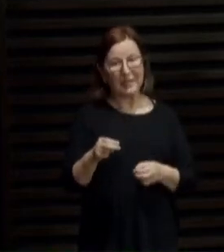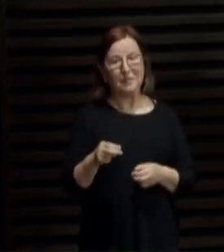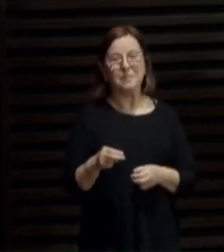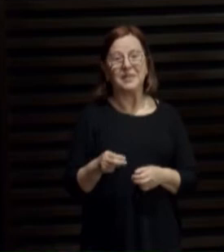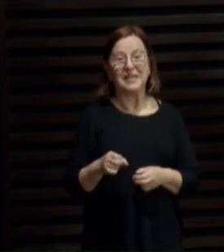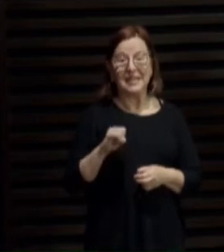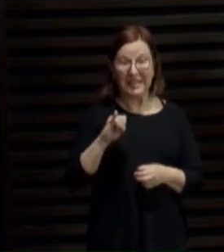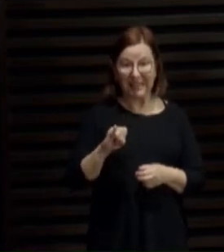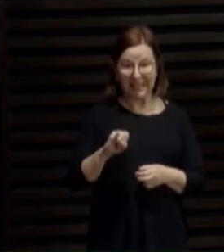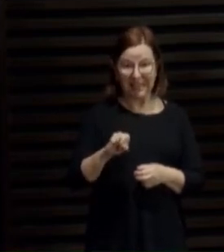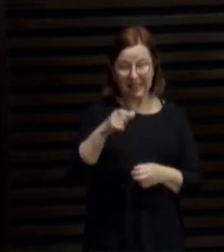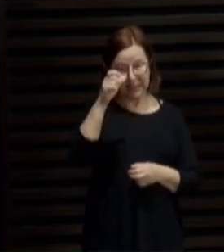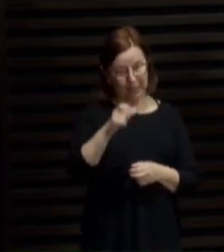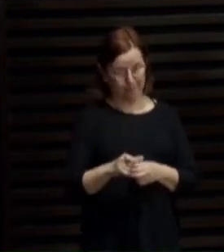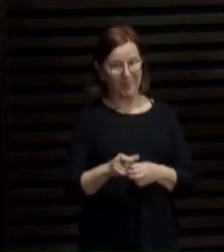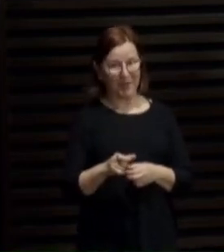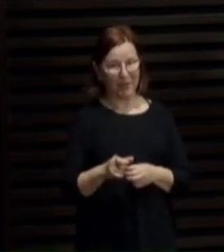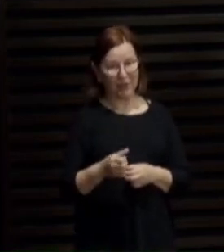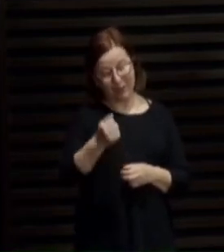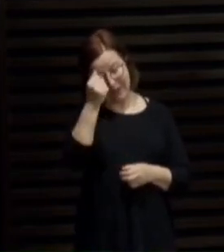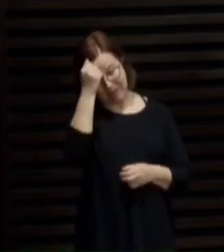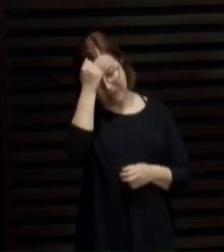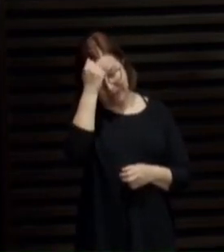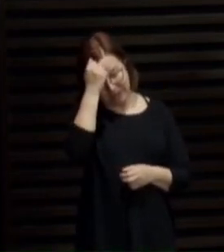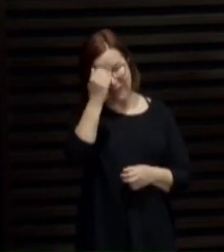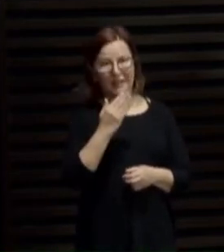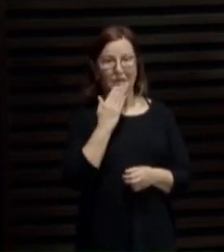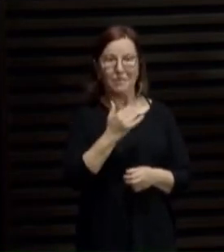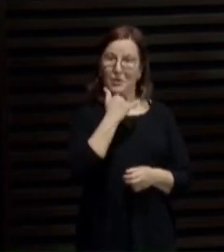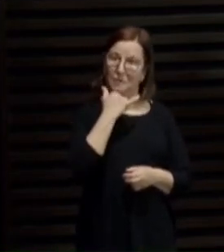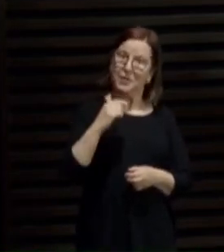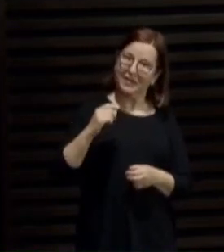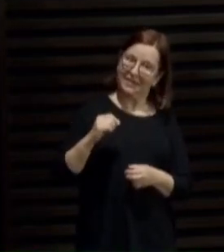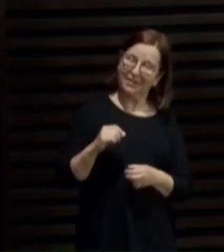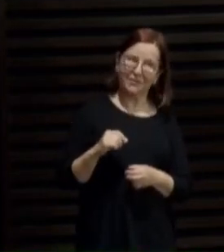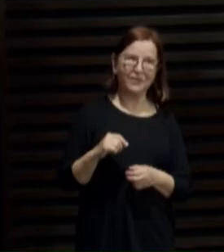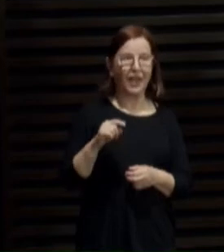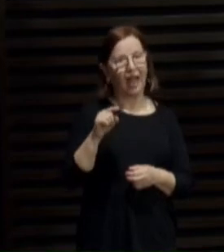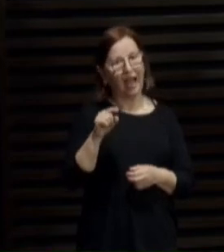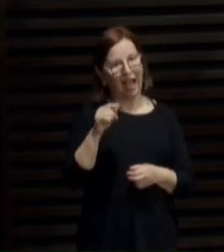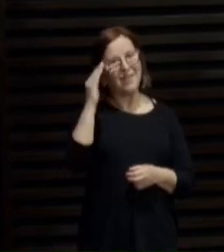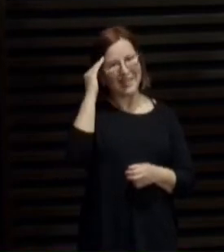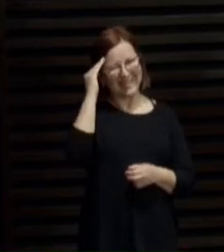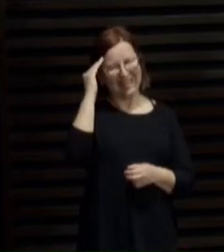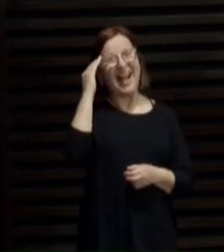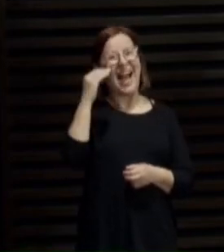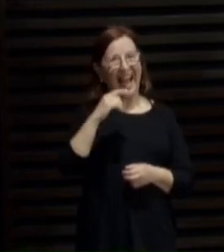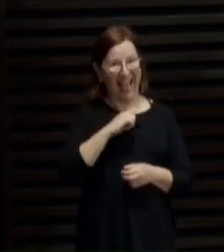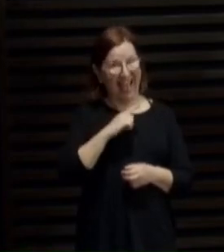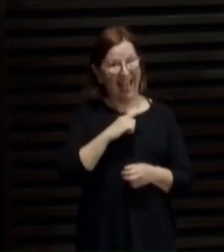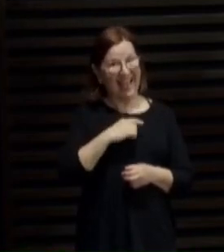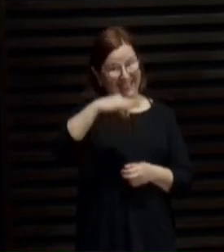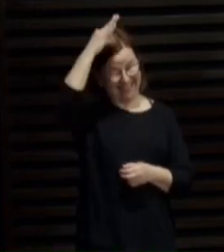e dizia assim: ó, perdão, e houve mudança. Você sabe que é o Espírito de Cristo. Às vezes a gente gosta de um jeito, mas